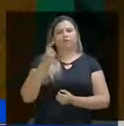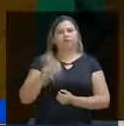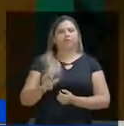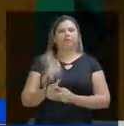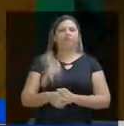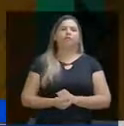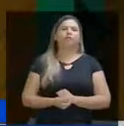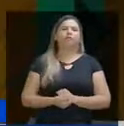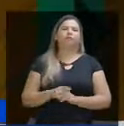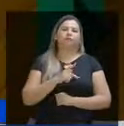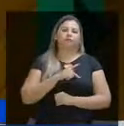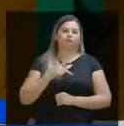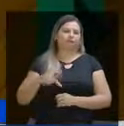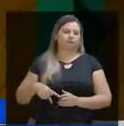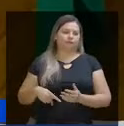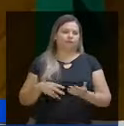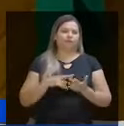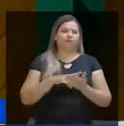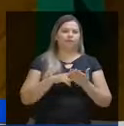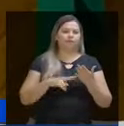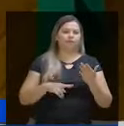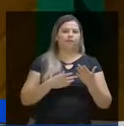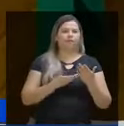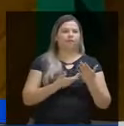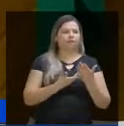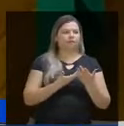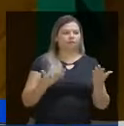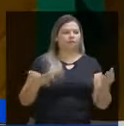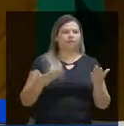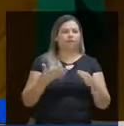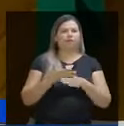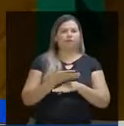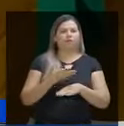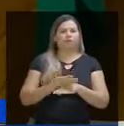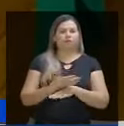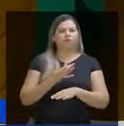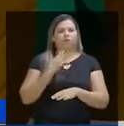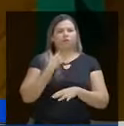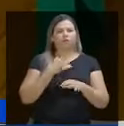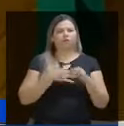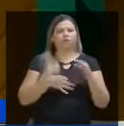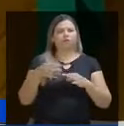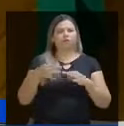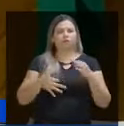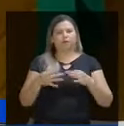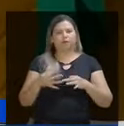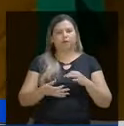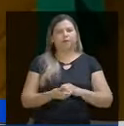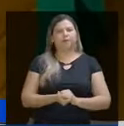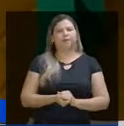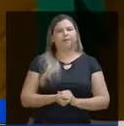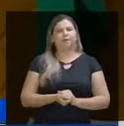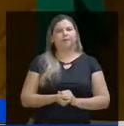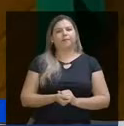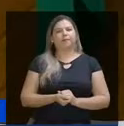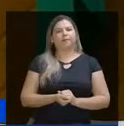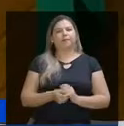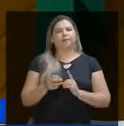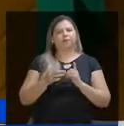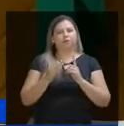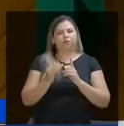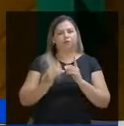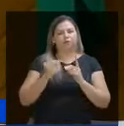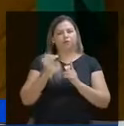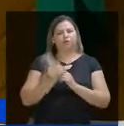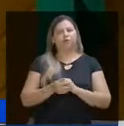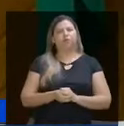presidente, senhor relator. Foco no procurador eleitoral, doutor Milton Magistrados, magistradas, o recurso sobre a admissibilidade dele